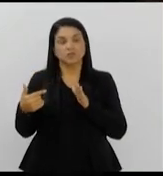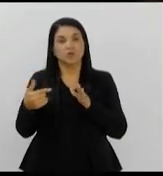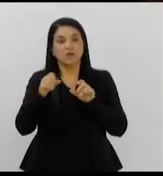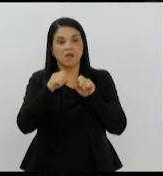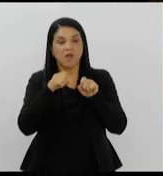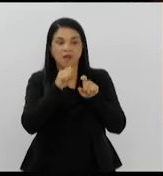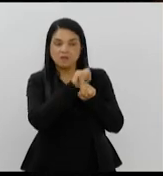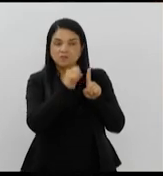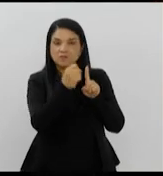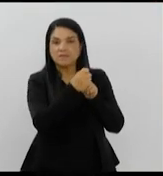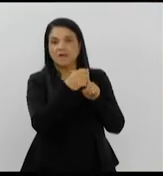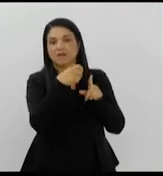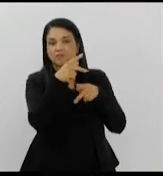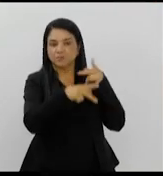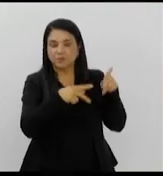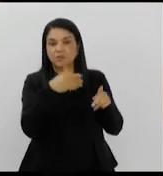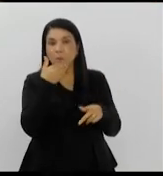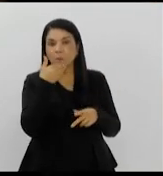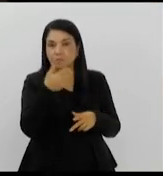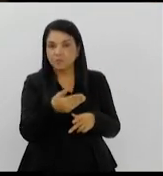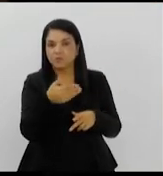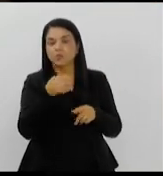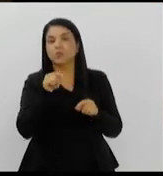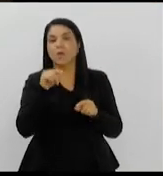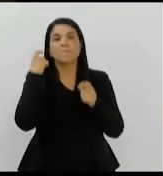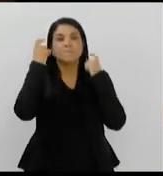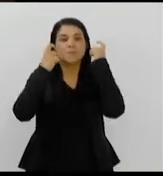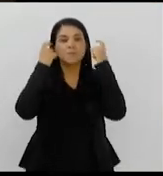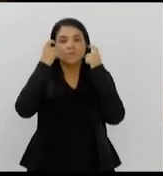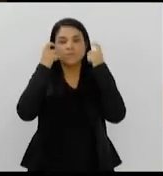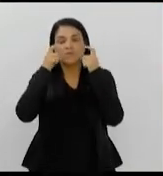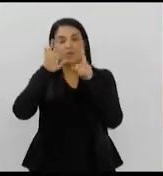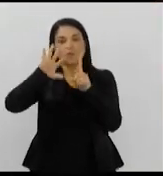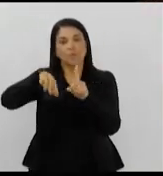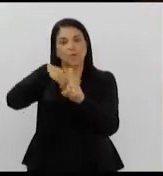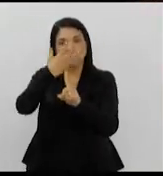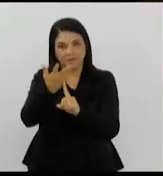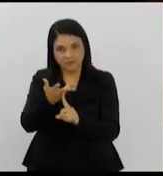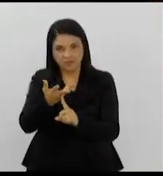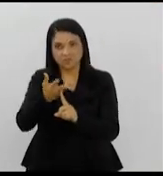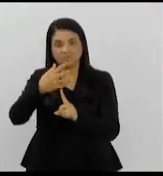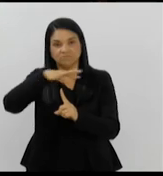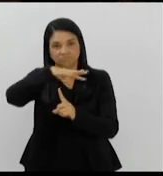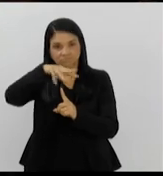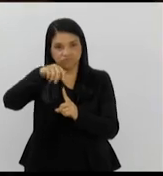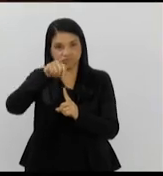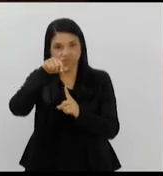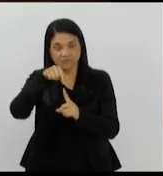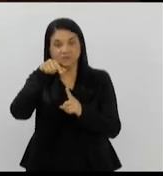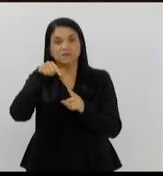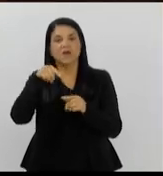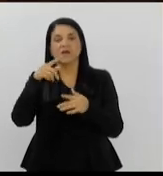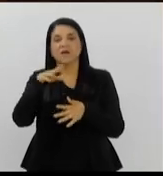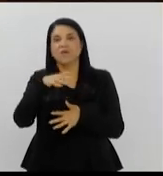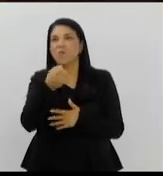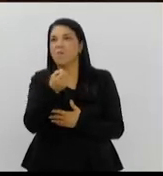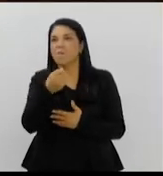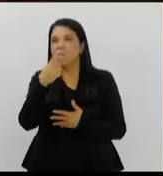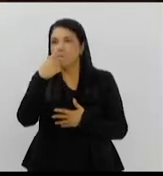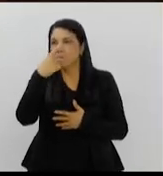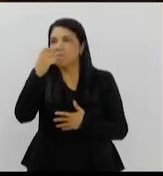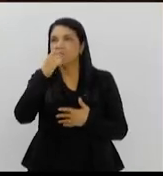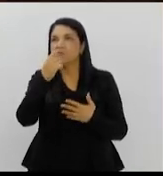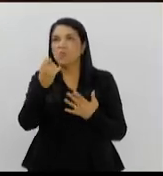muito preocupada com o que está acontecendo com o meio ambiente. É uma questão que envolve, como foi colocada aqui, a poluição do ar, que